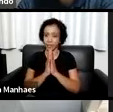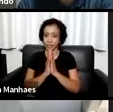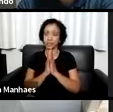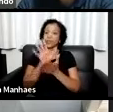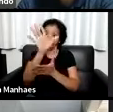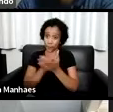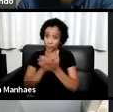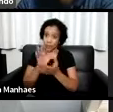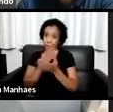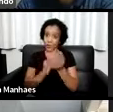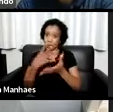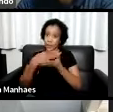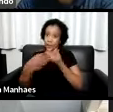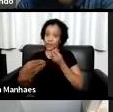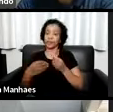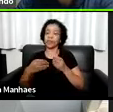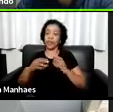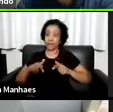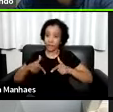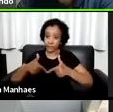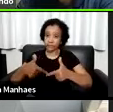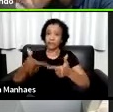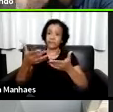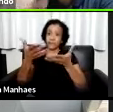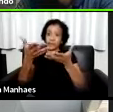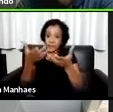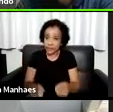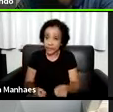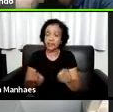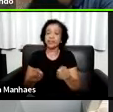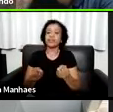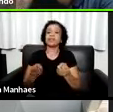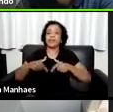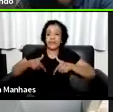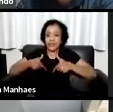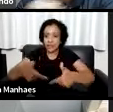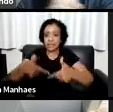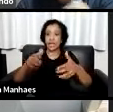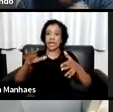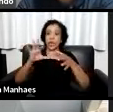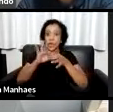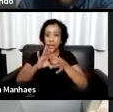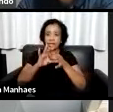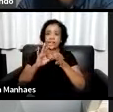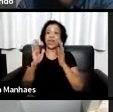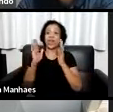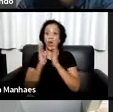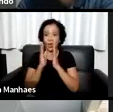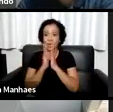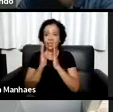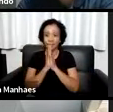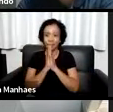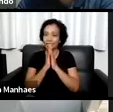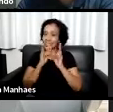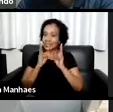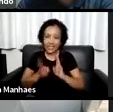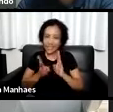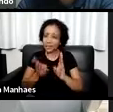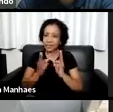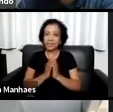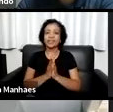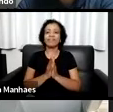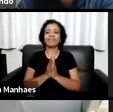juntos? Vamos avançar unidos e em oração. Agora eu gostaria que apenas